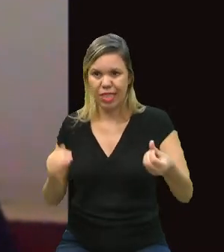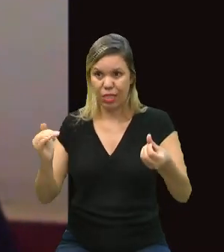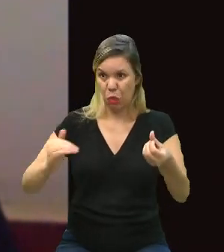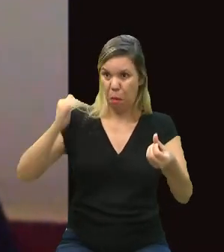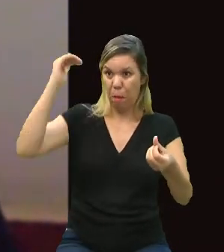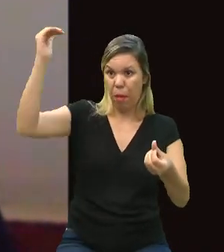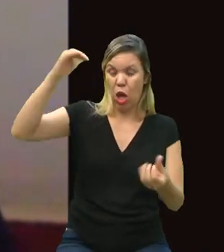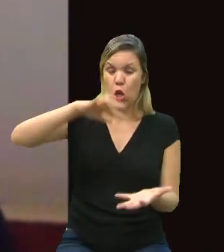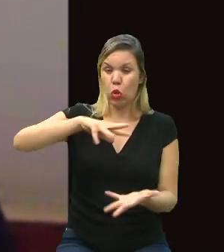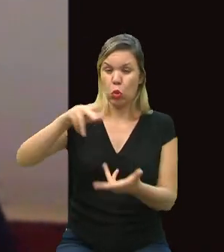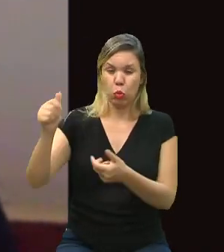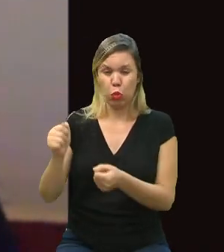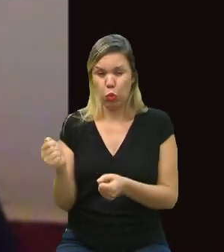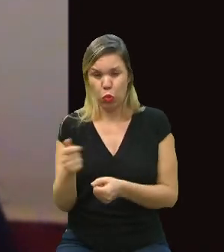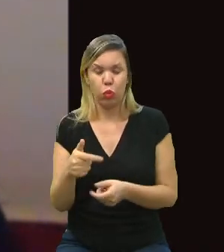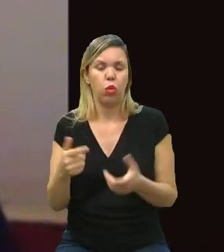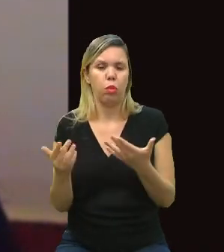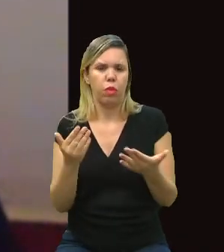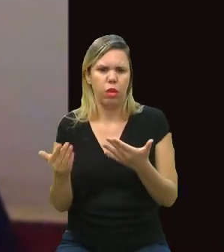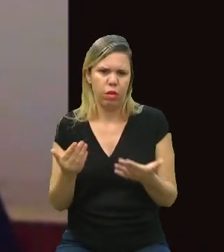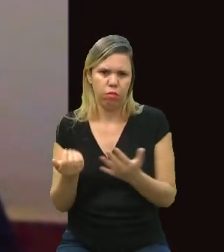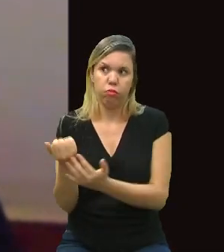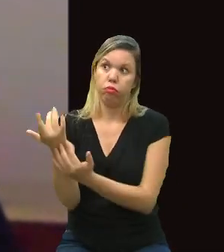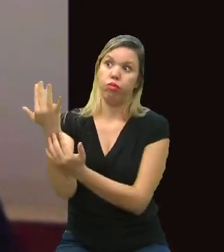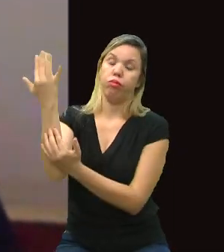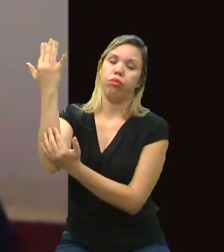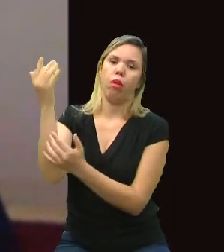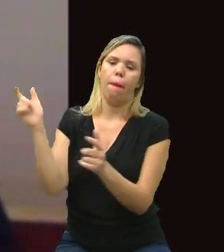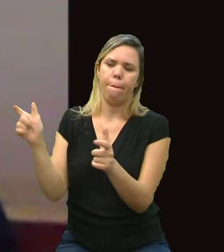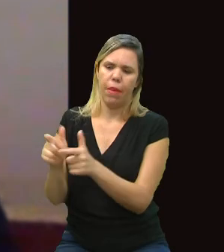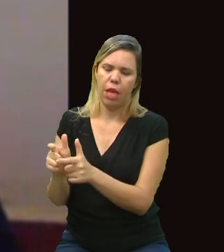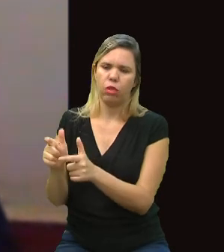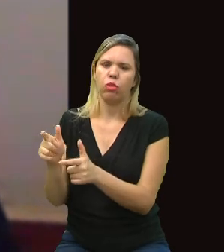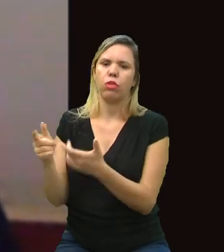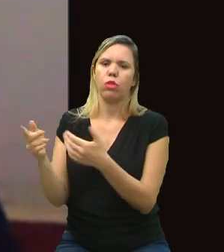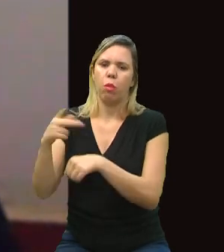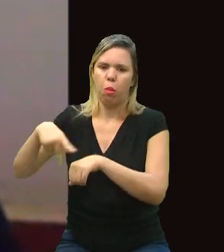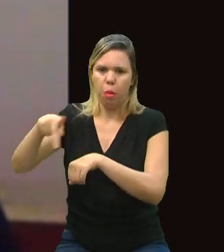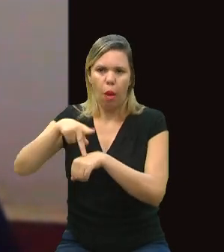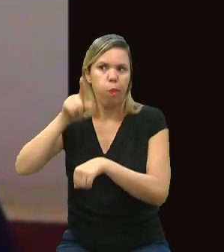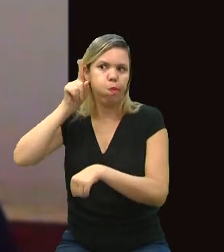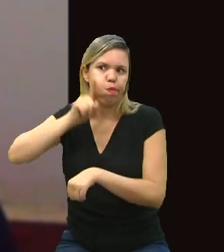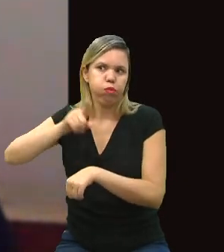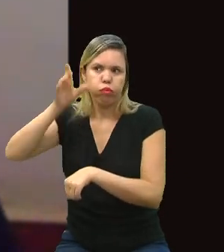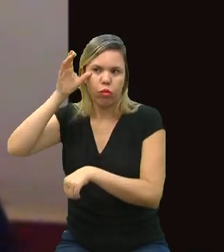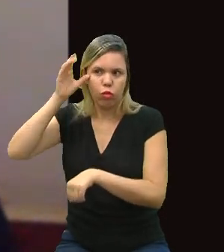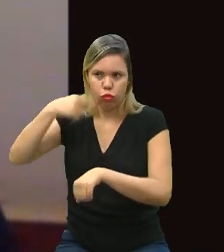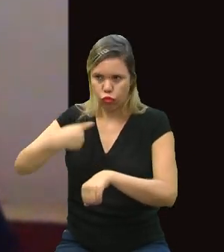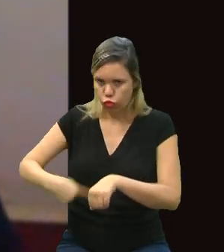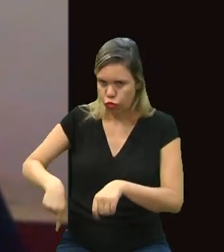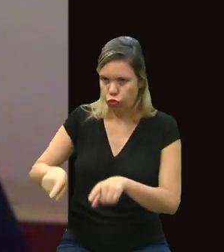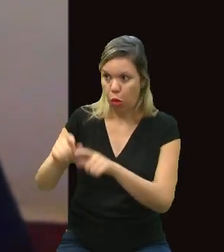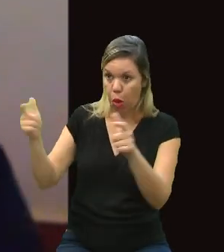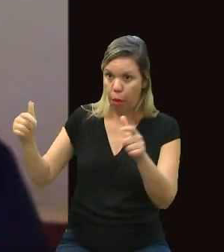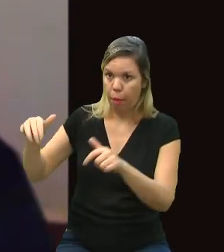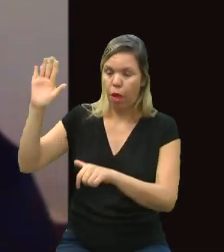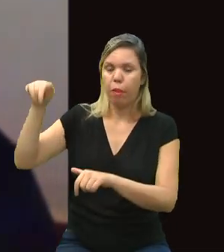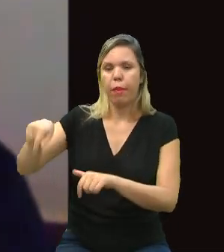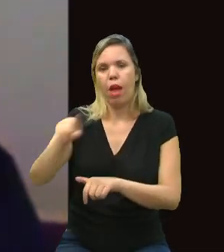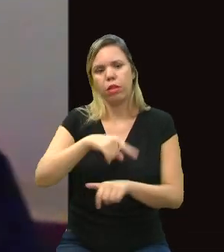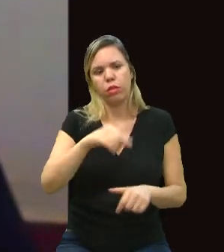a China e Estados Unidos, os maiores emissores, mas também tem uma porcentagem importante das